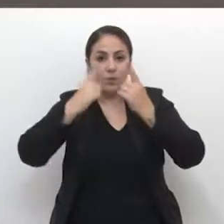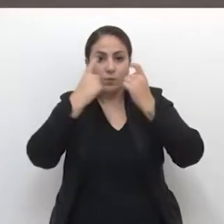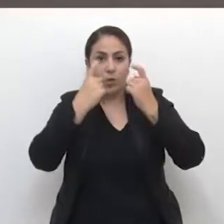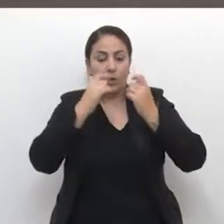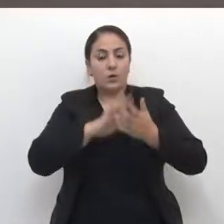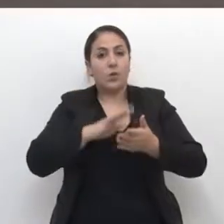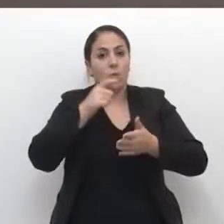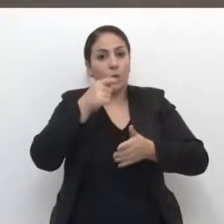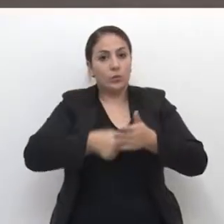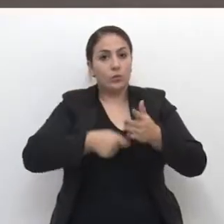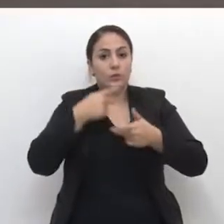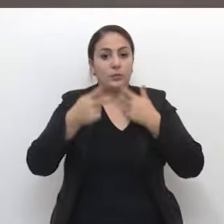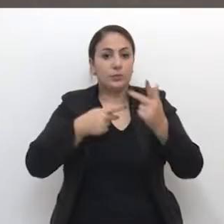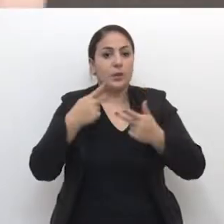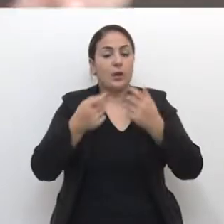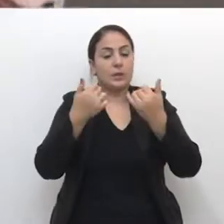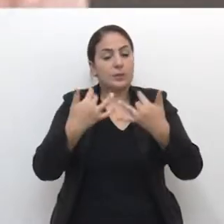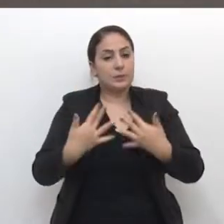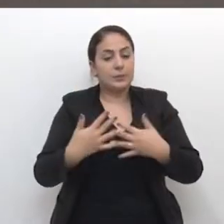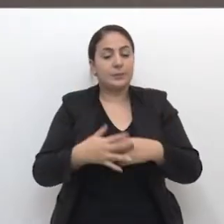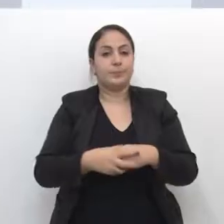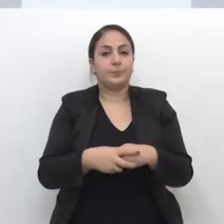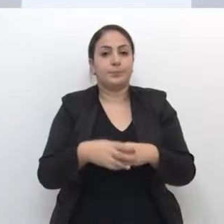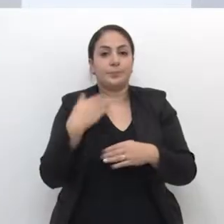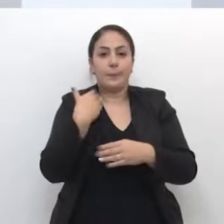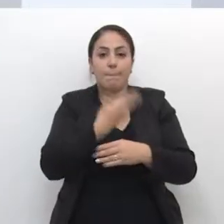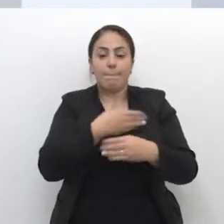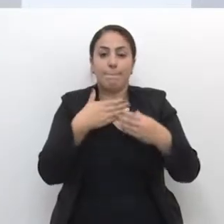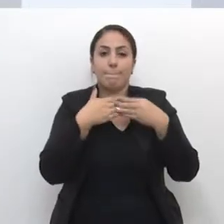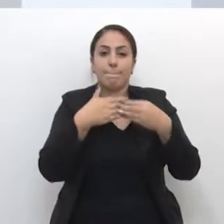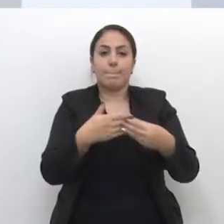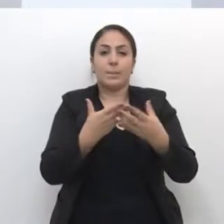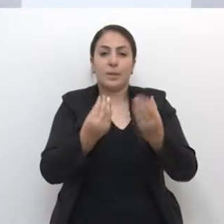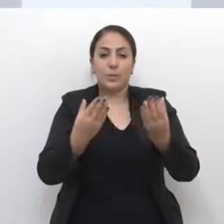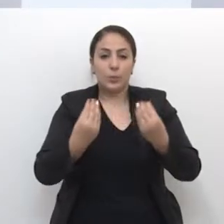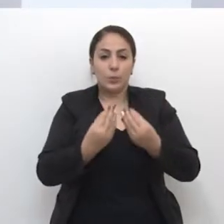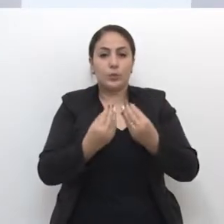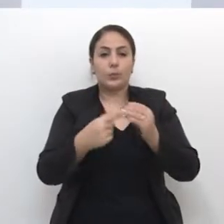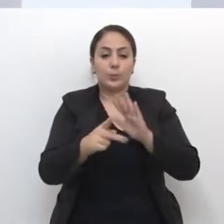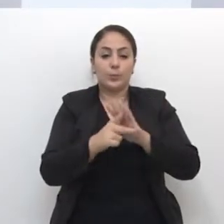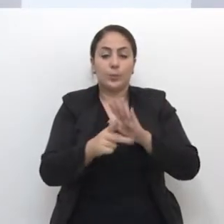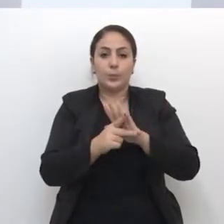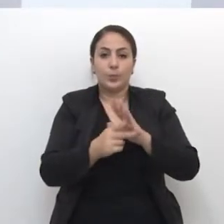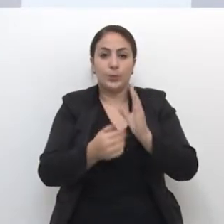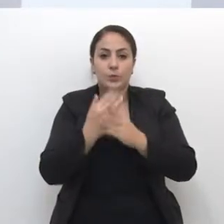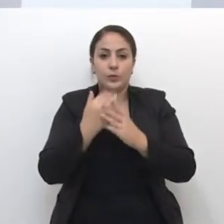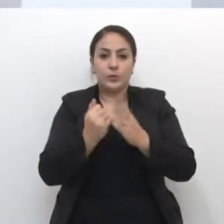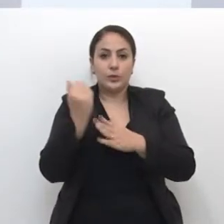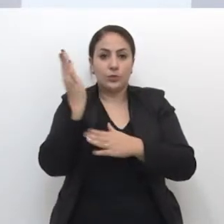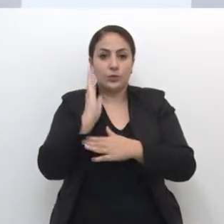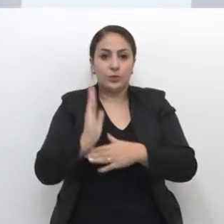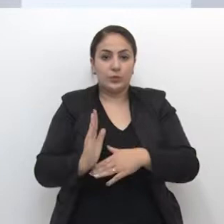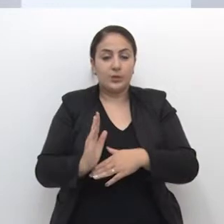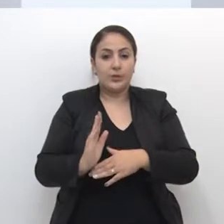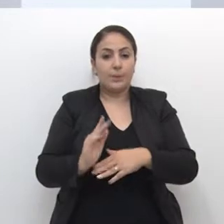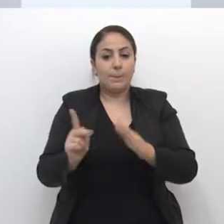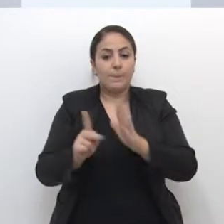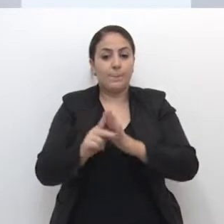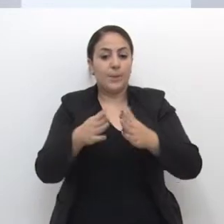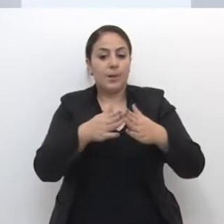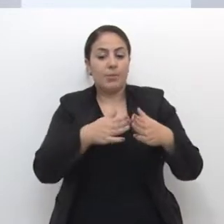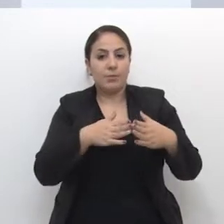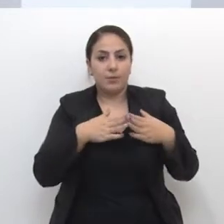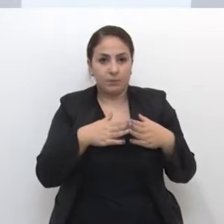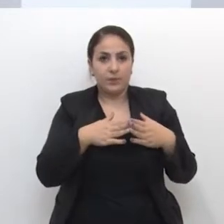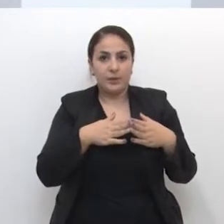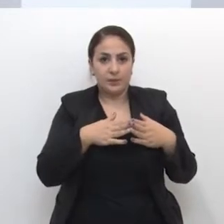violência. O autor da matéria explica. Nós temos acompanhado muito o que vem sendo produzido nacionalmente na linha da